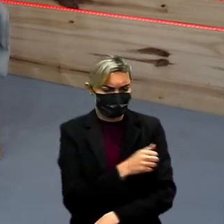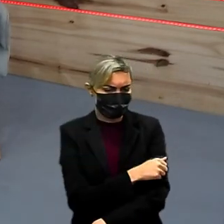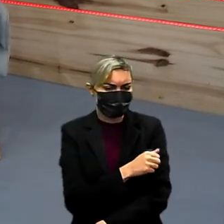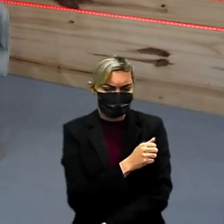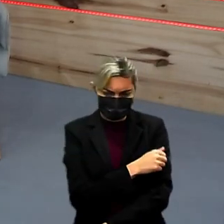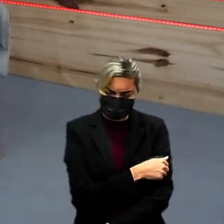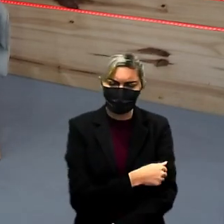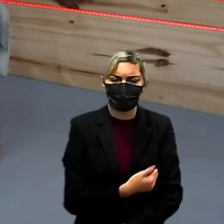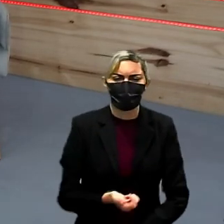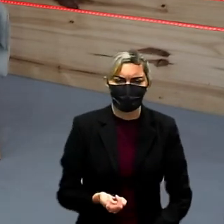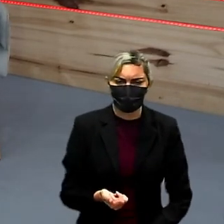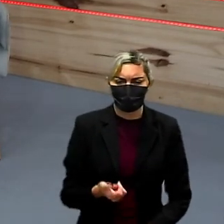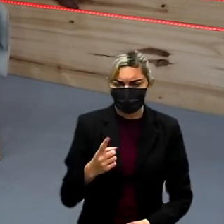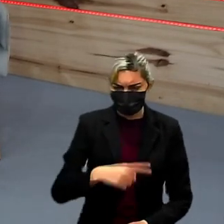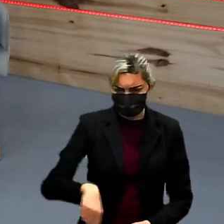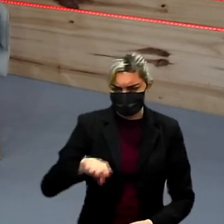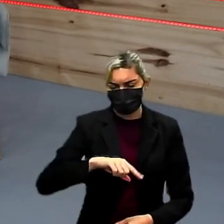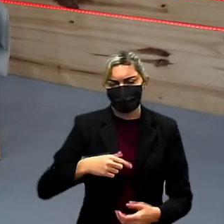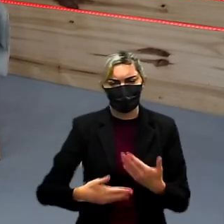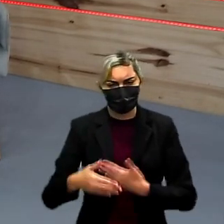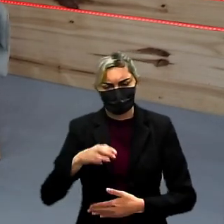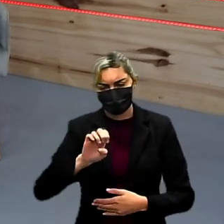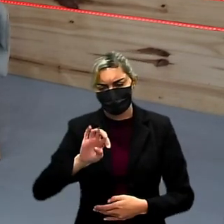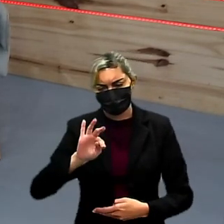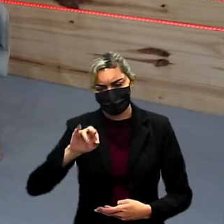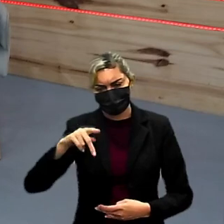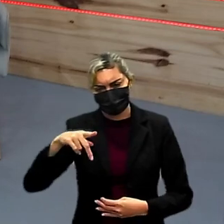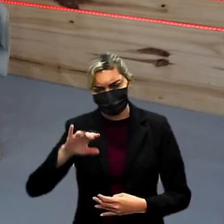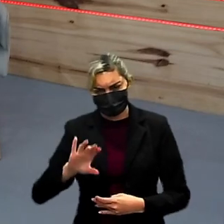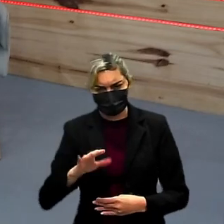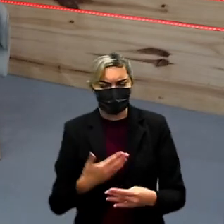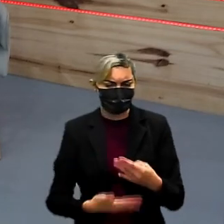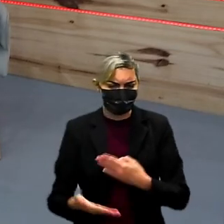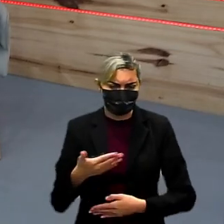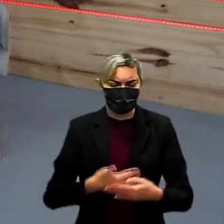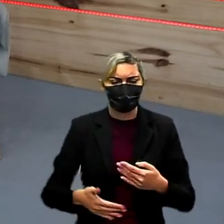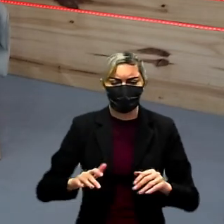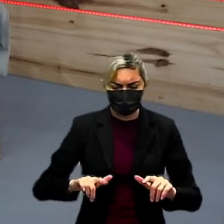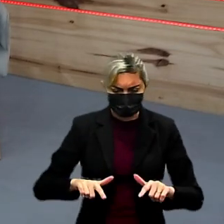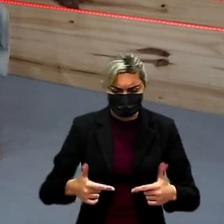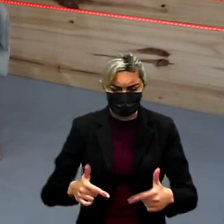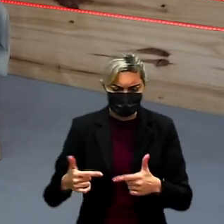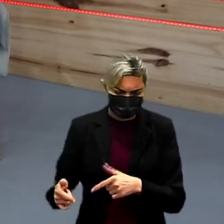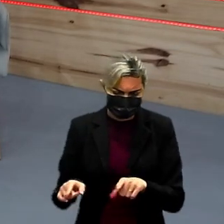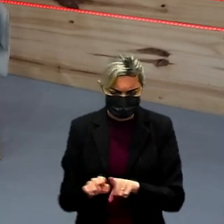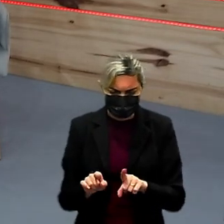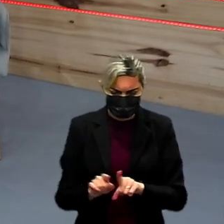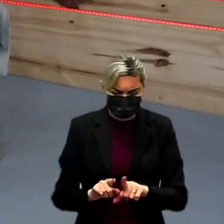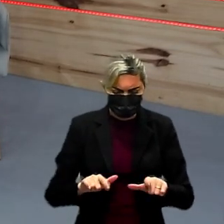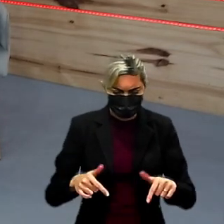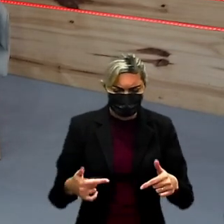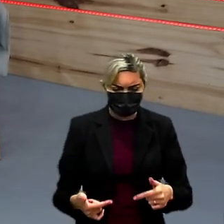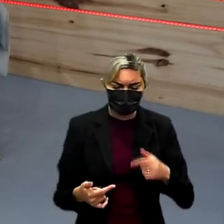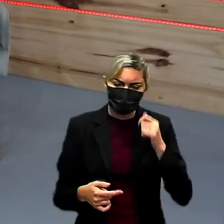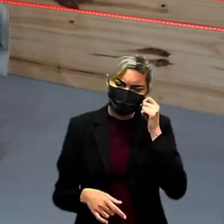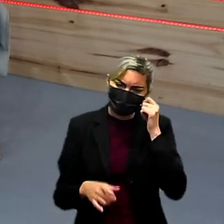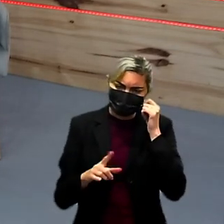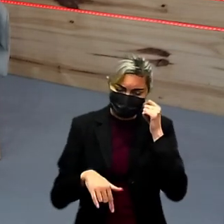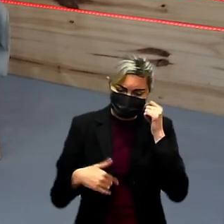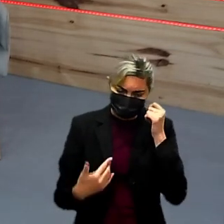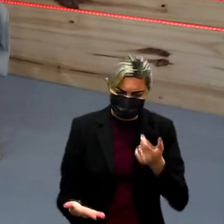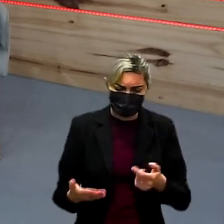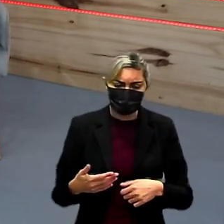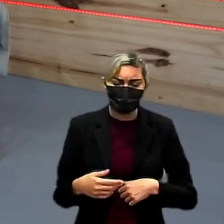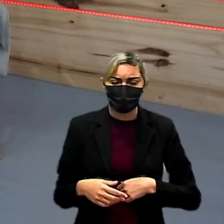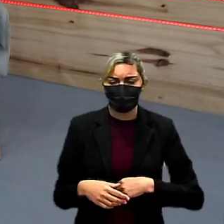alunos, né, da nossa rede da ETEPAC aí, que se envolveram e se empenharam aí também no nosso desafio. E,